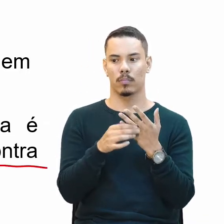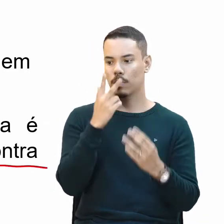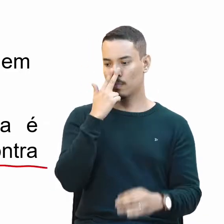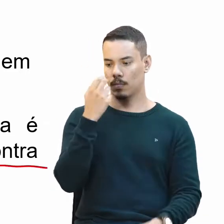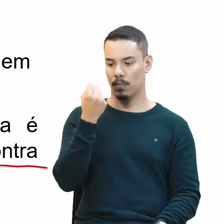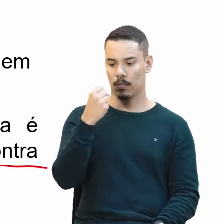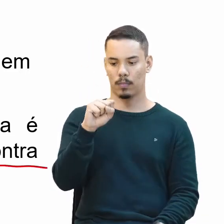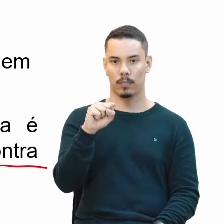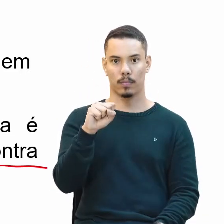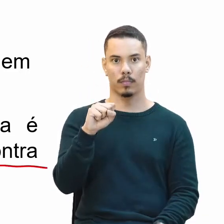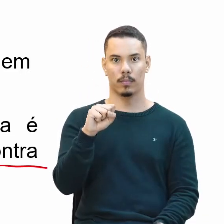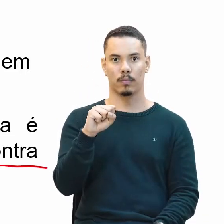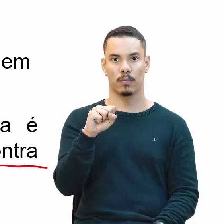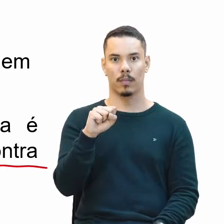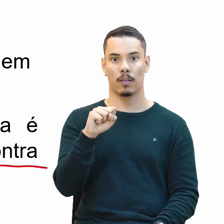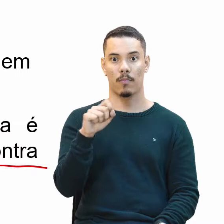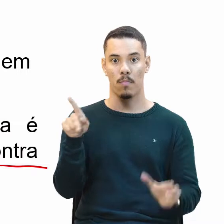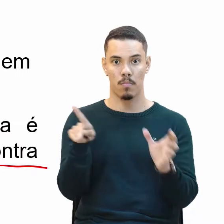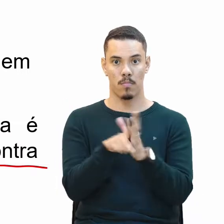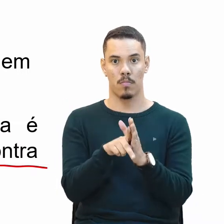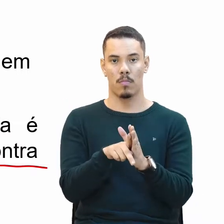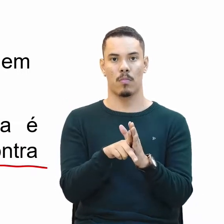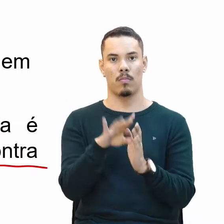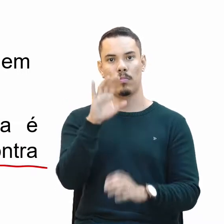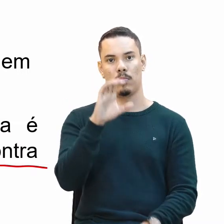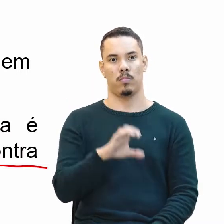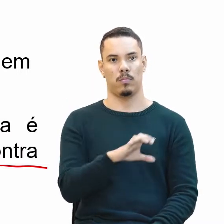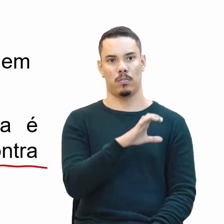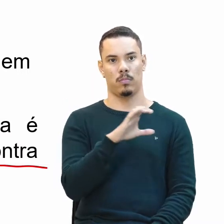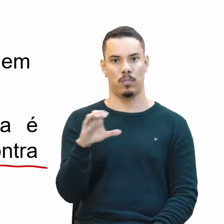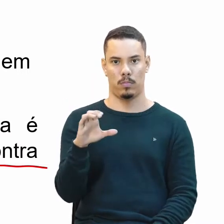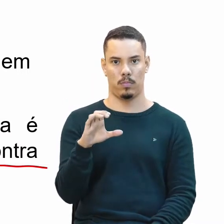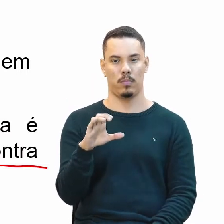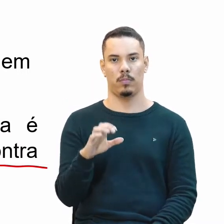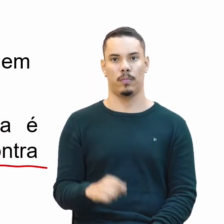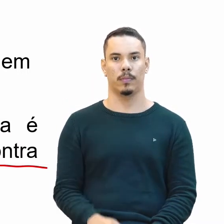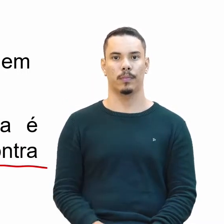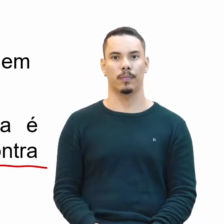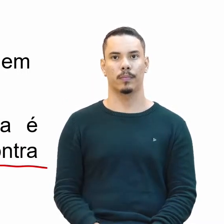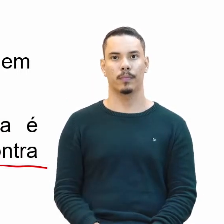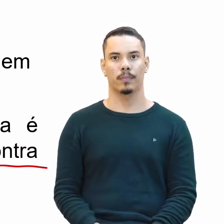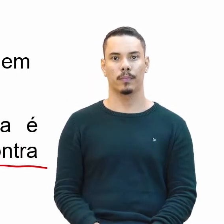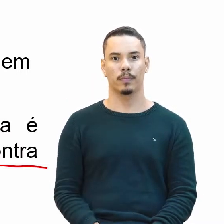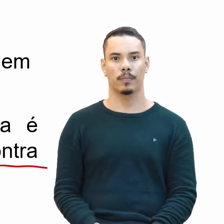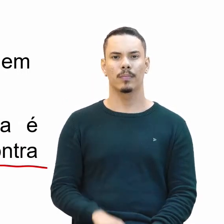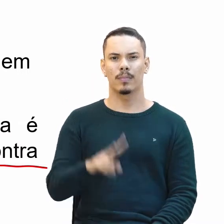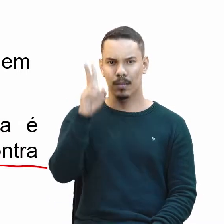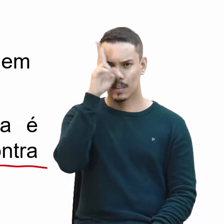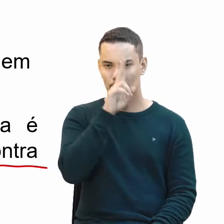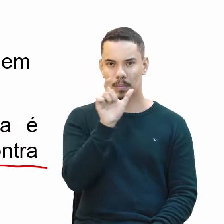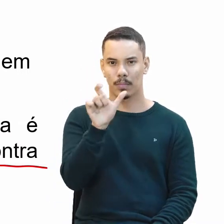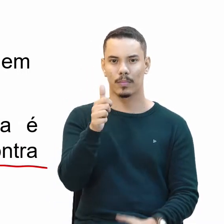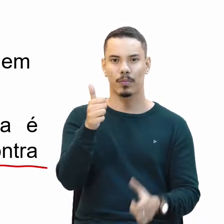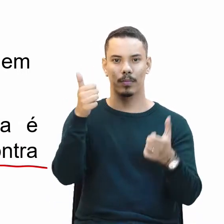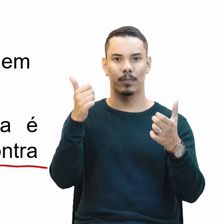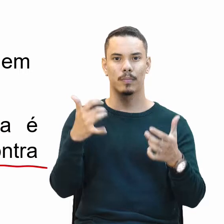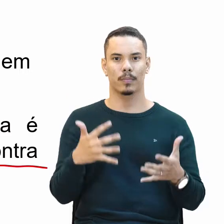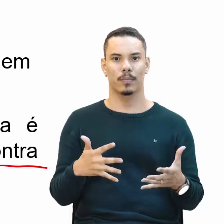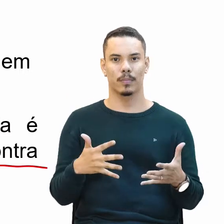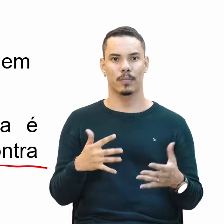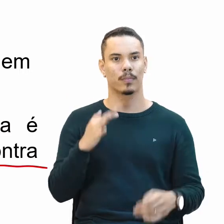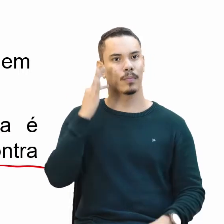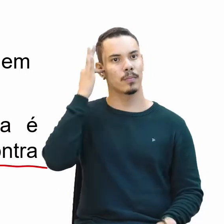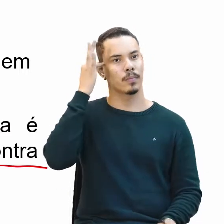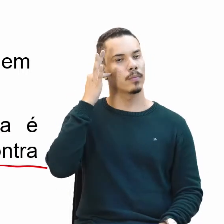cristianismo contra seus adversários. Lembram da palavrinha que vimos agora há pouco? A